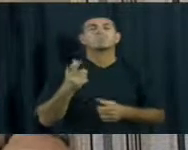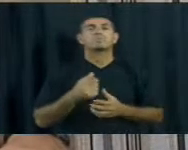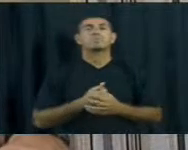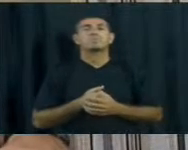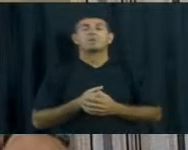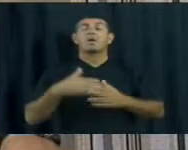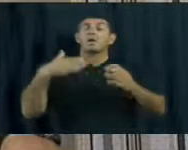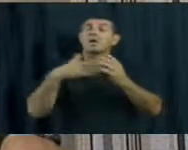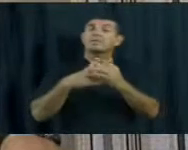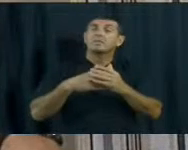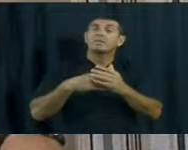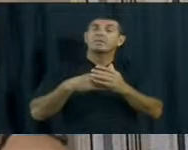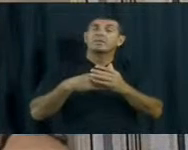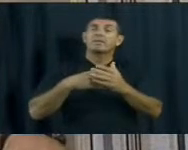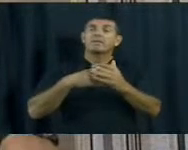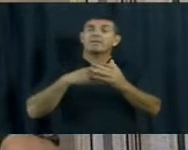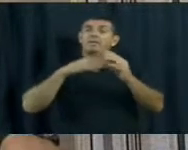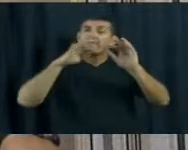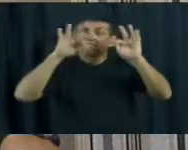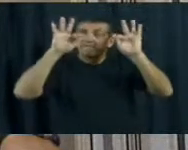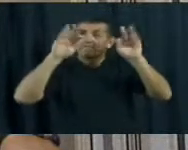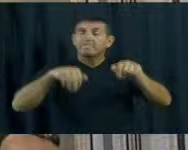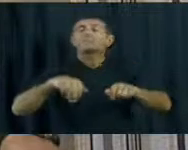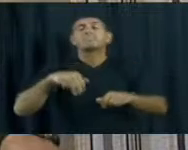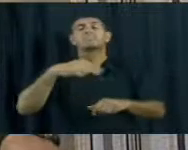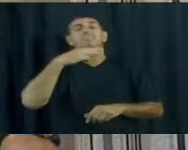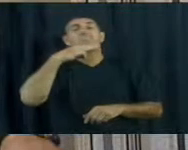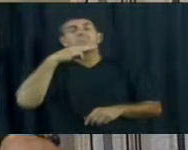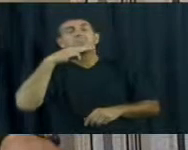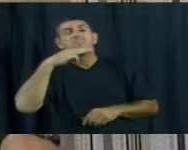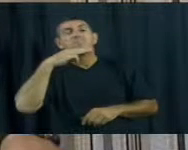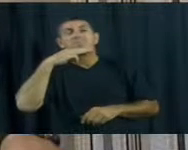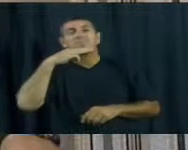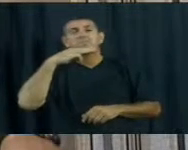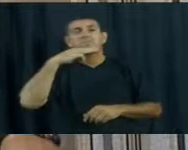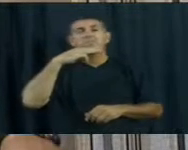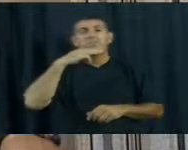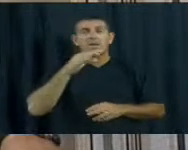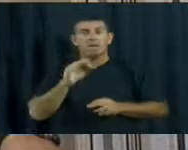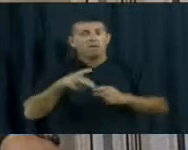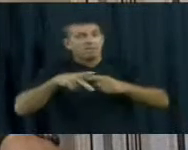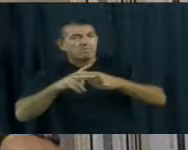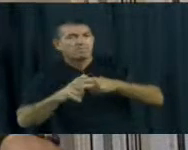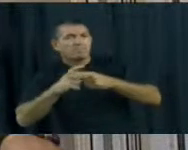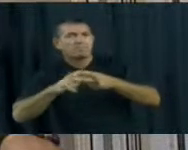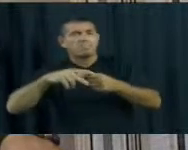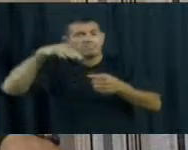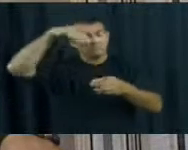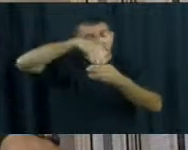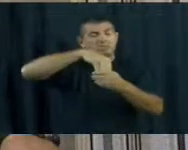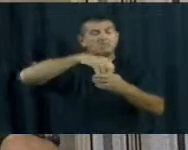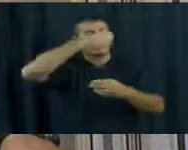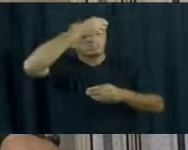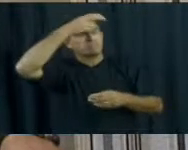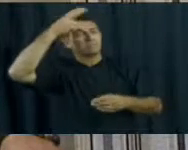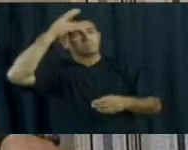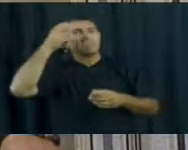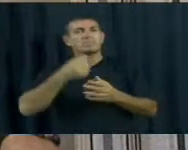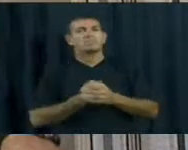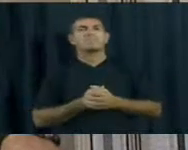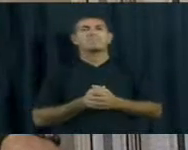o finalzinho de março para finalizarmos a nossa reforma administrativa. O que acontece? Essa